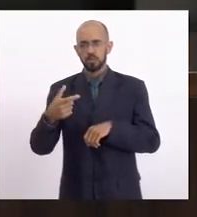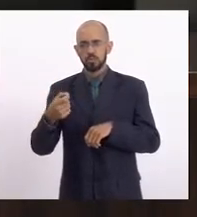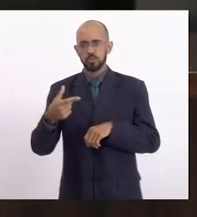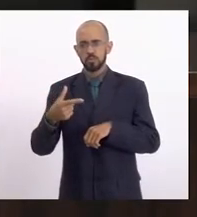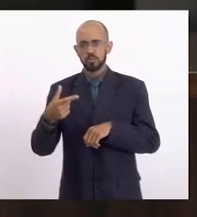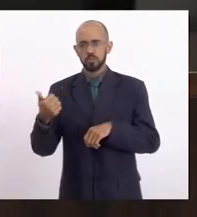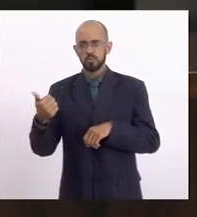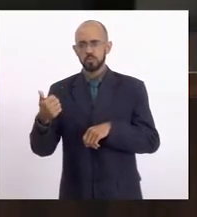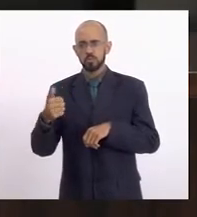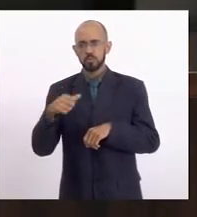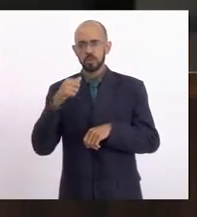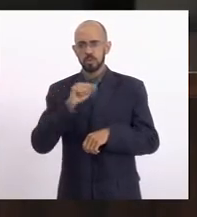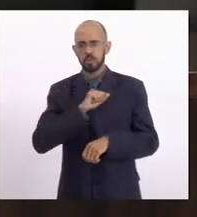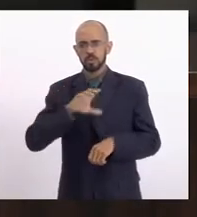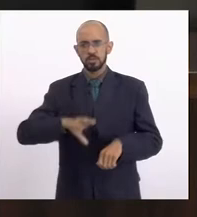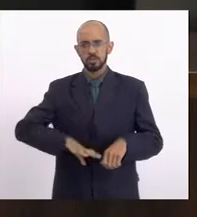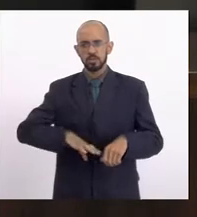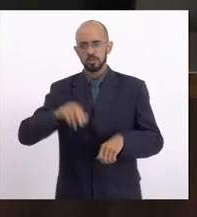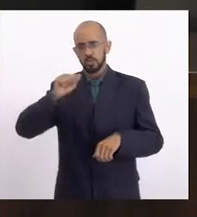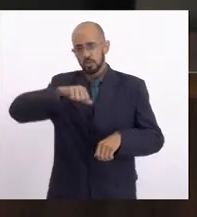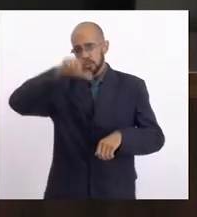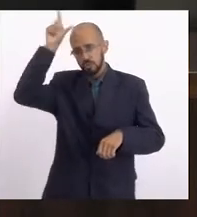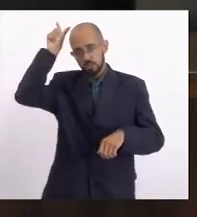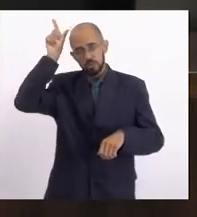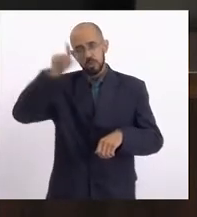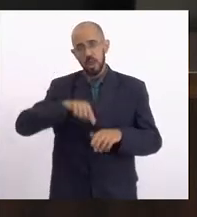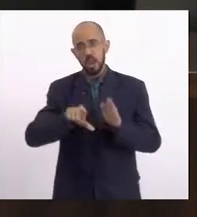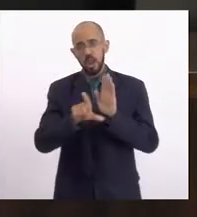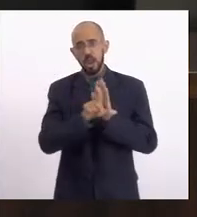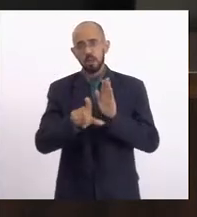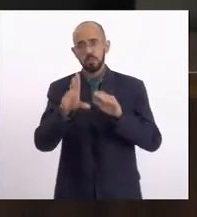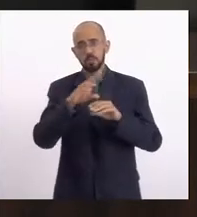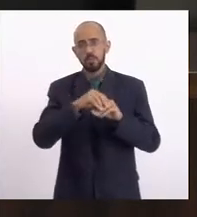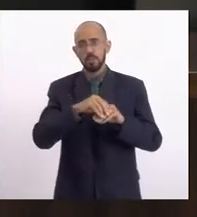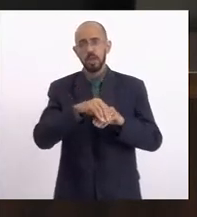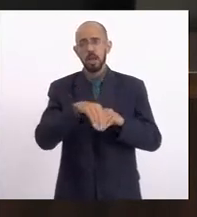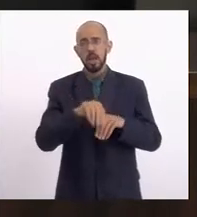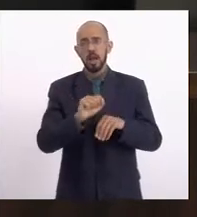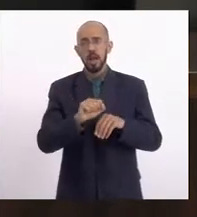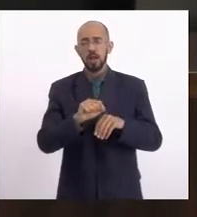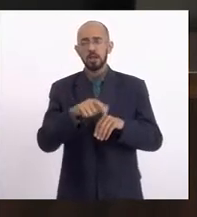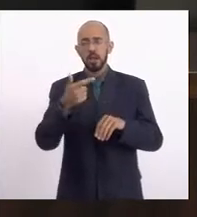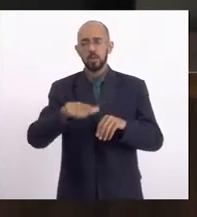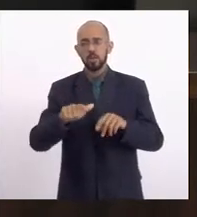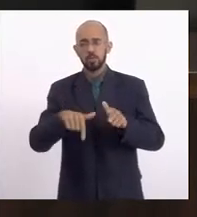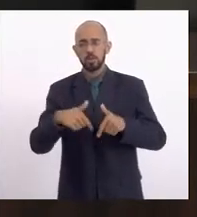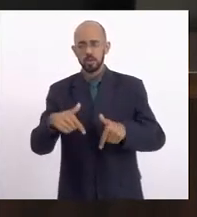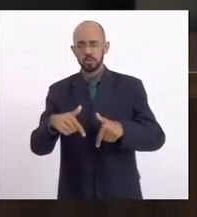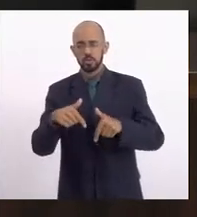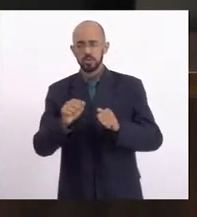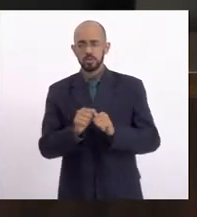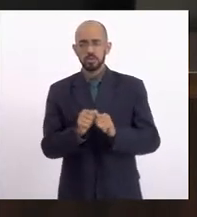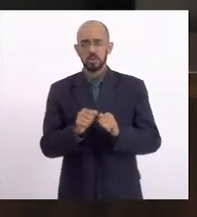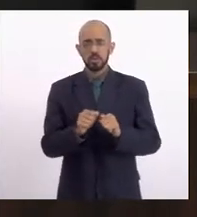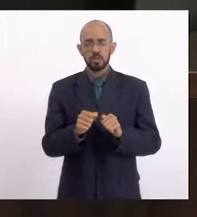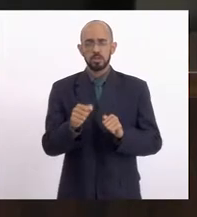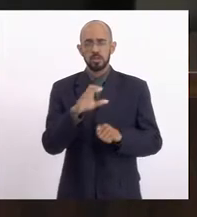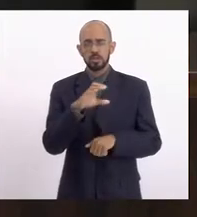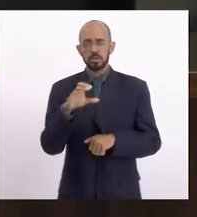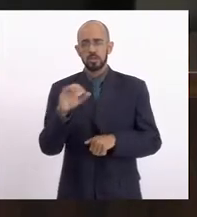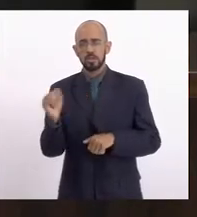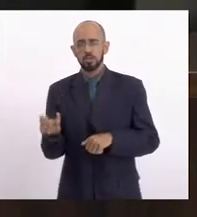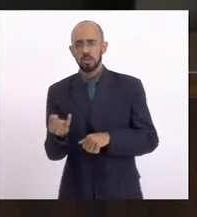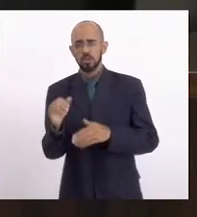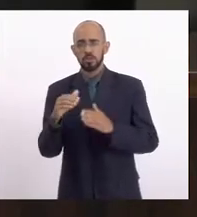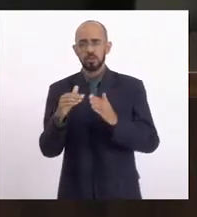Ceciliano e Luiz Paulo que altera a lei complementar no 93 de cinco de outubro de dois mil e 21 e dá outras providências pareceres da comissão de concessão de